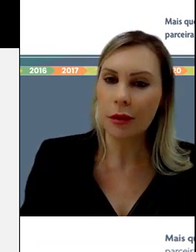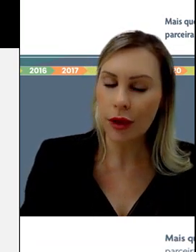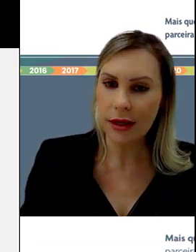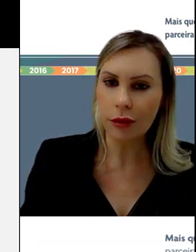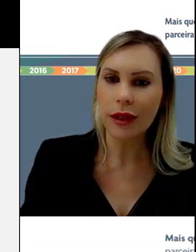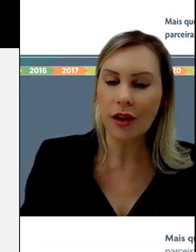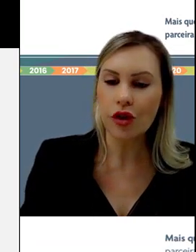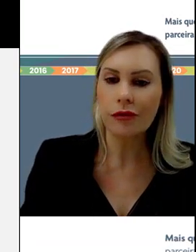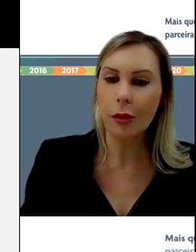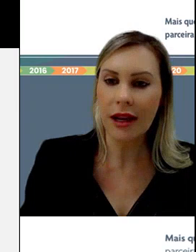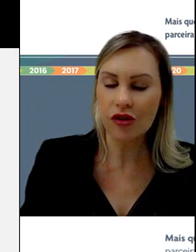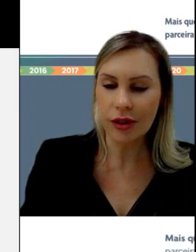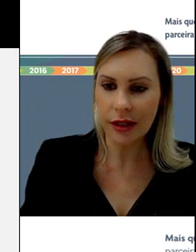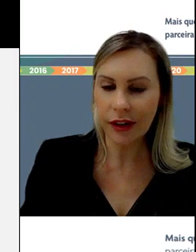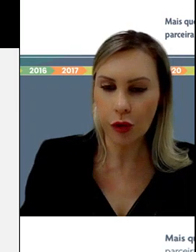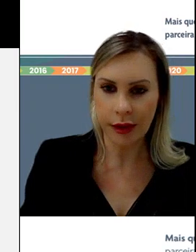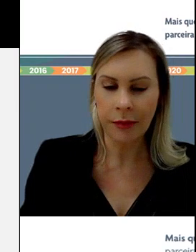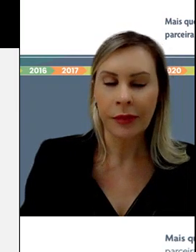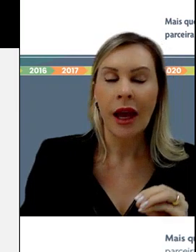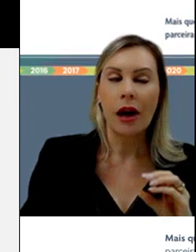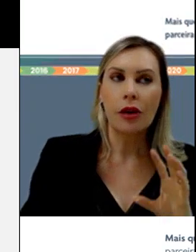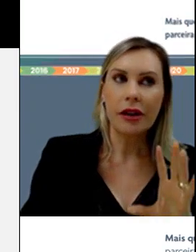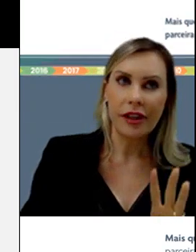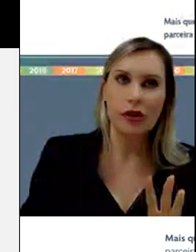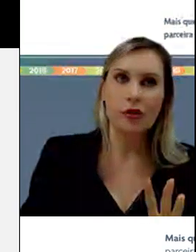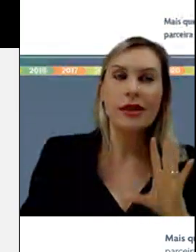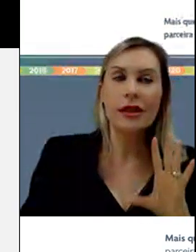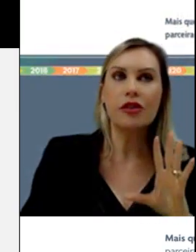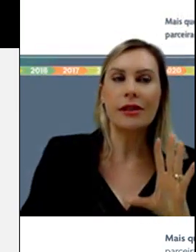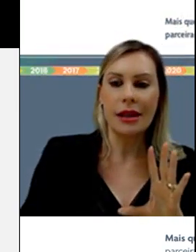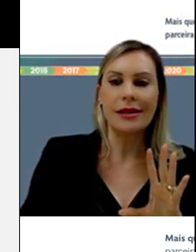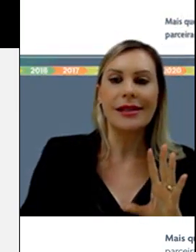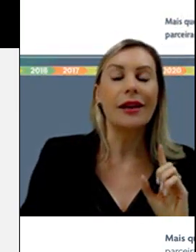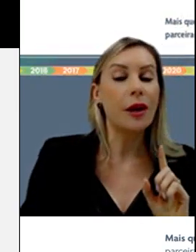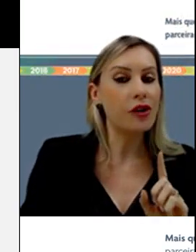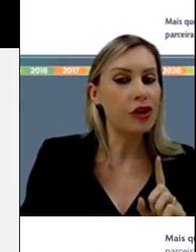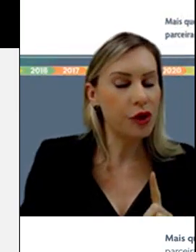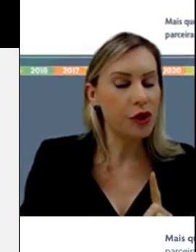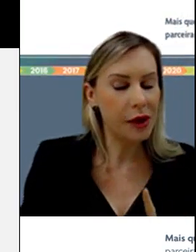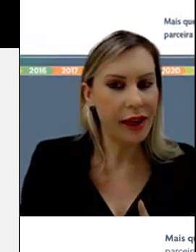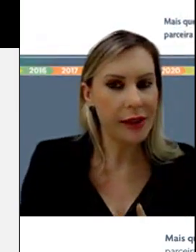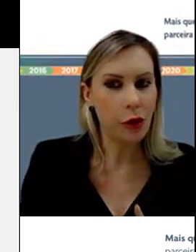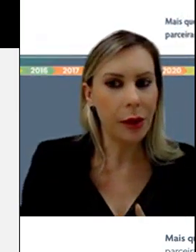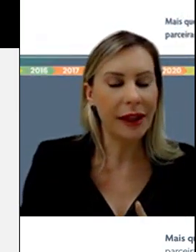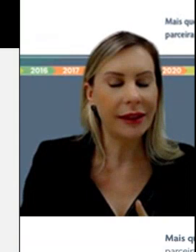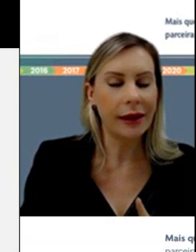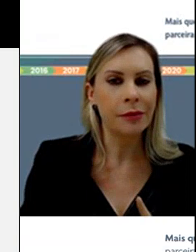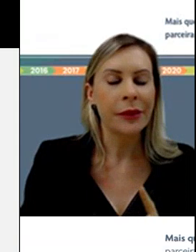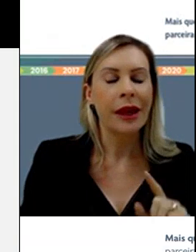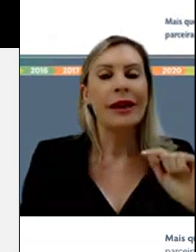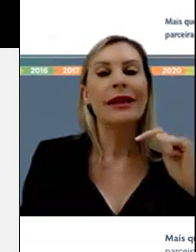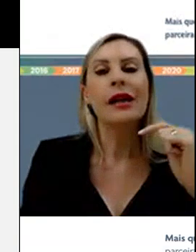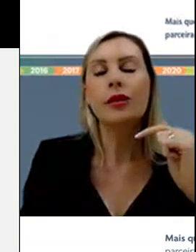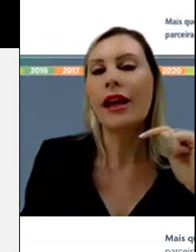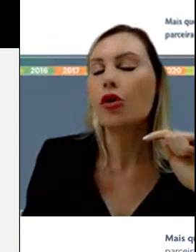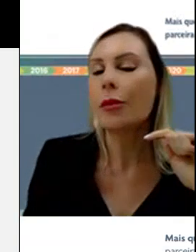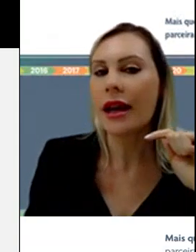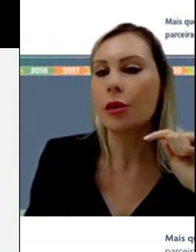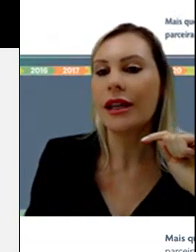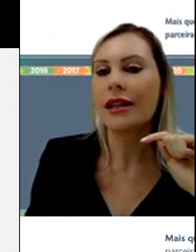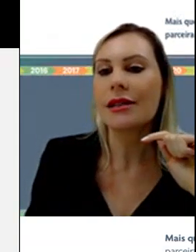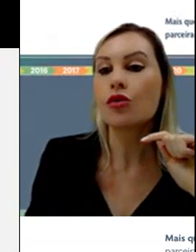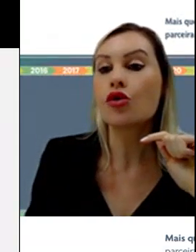há contribuição do inativo para estes servidores. Agora vejam, se você está no regime de previdência complementar e não